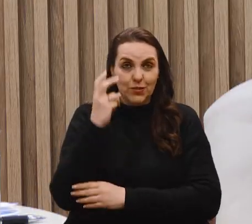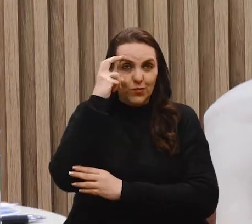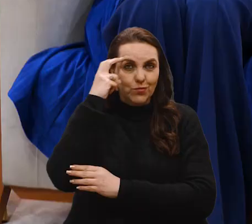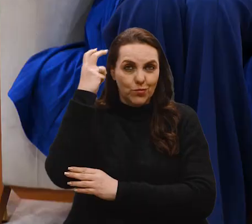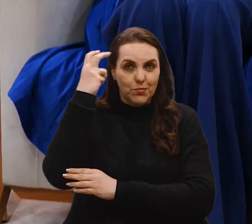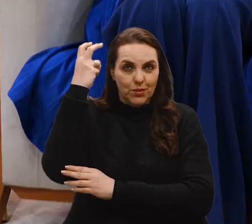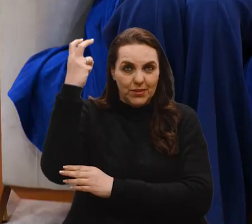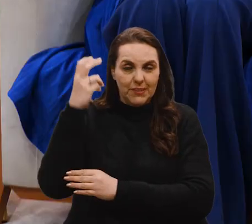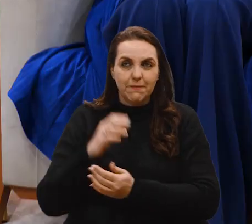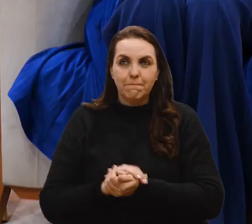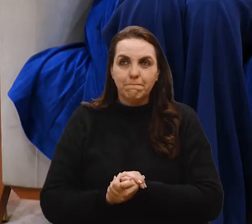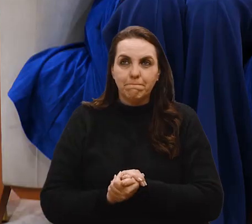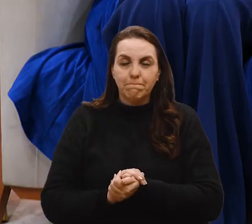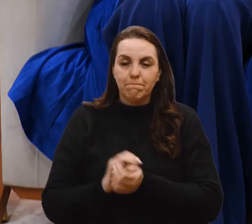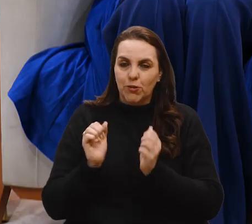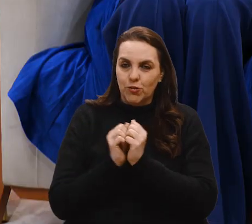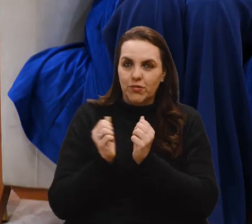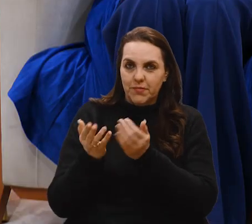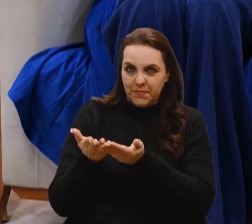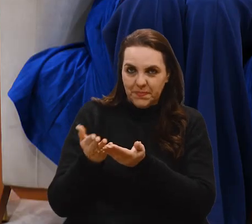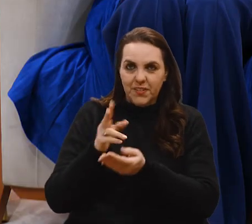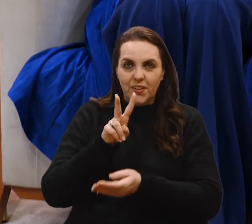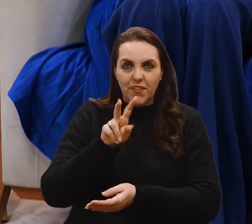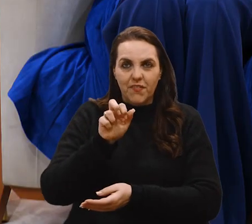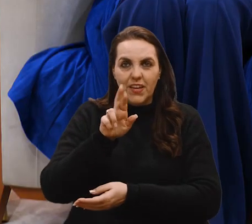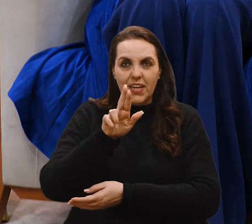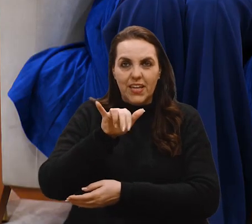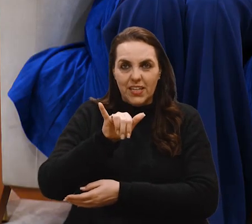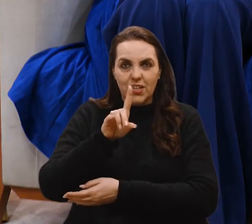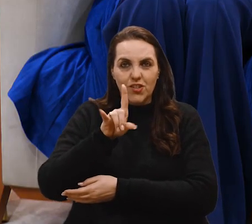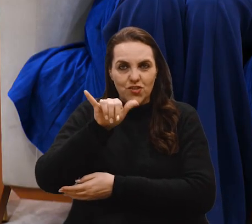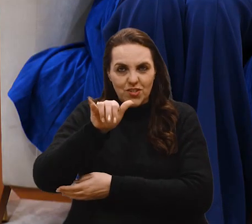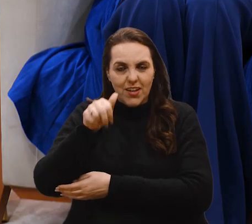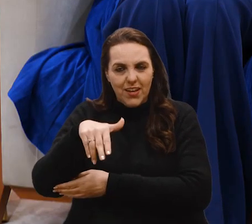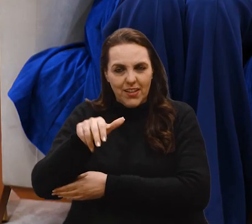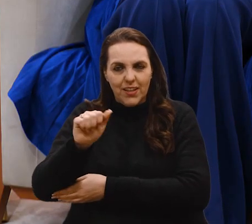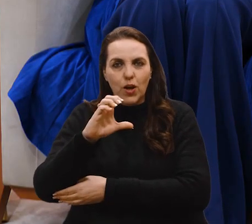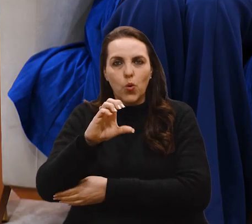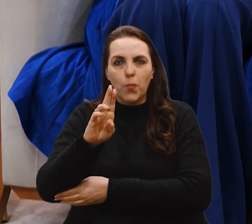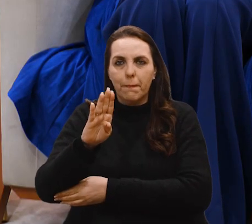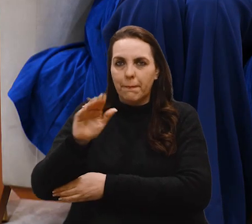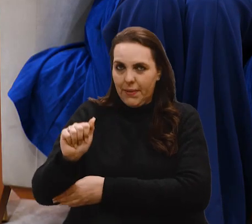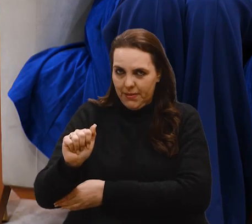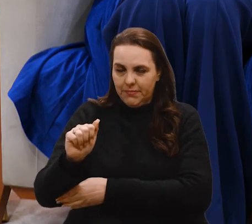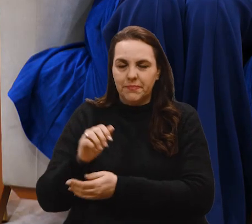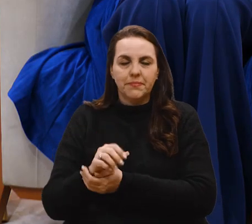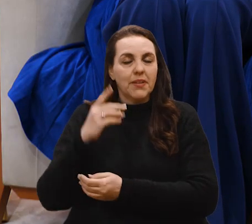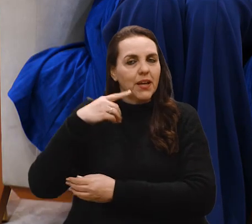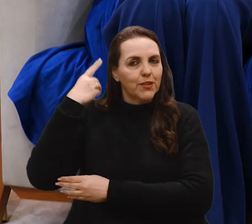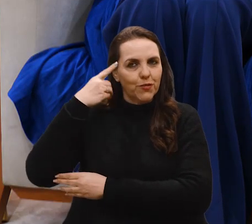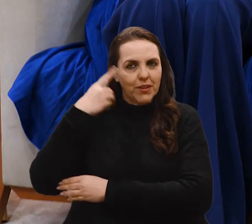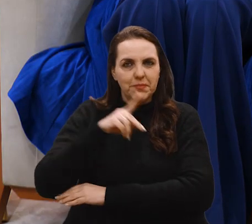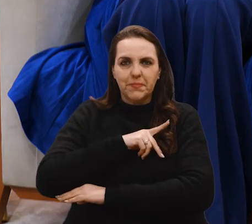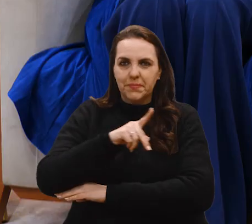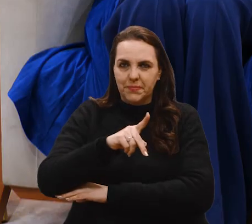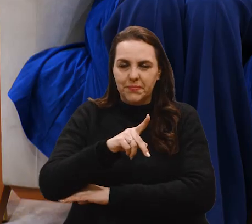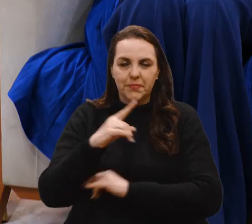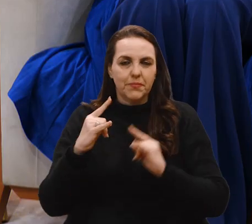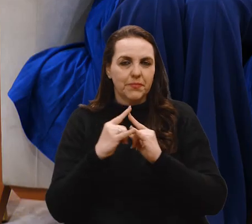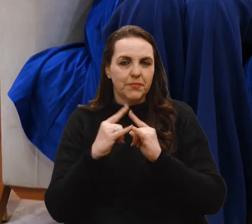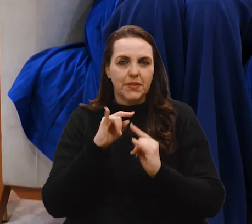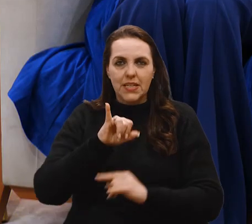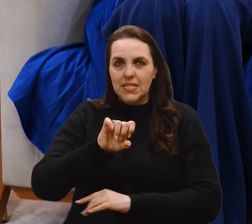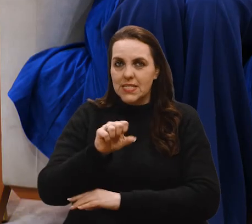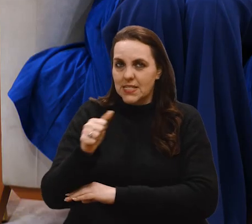superdotados. Comigo, Veridiana Regis Silva Cuba, mais conhecida como Veridiana Cuba, advogada e presidente do ISA, que é